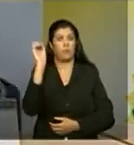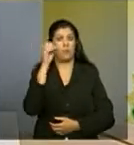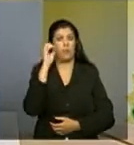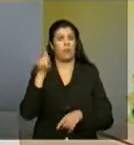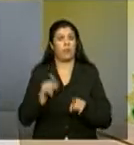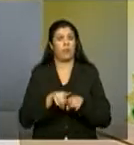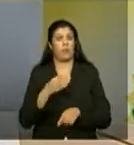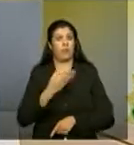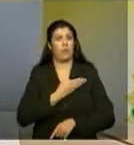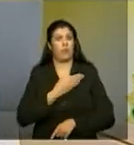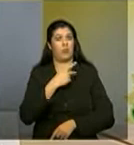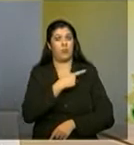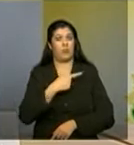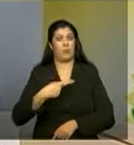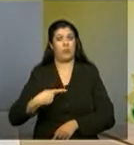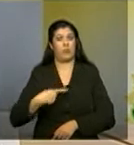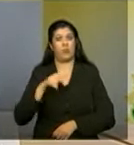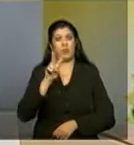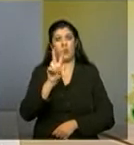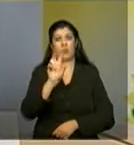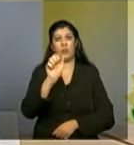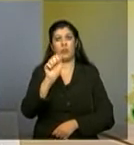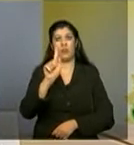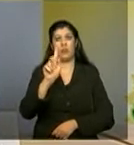amigo do presidente vargas